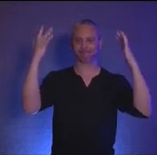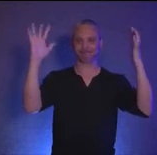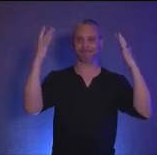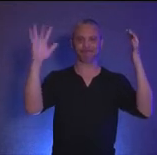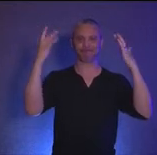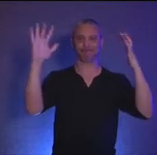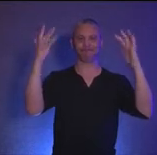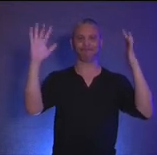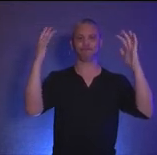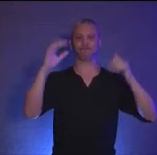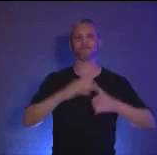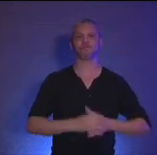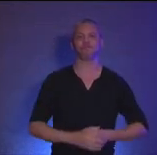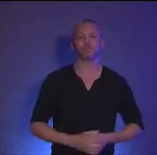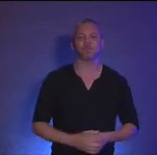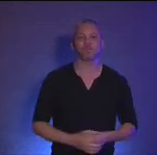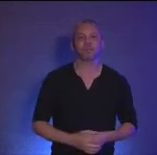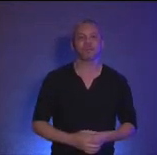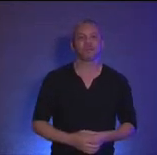Pode deixar lá embaixo.